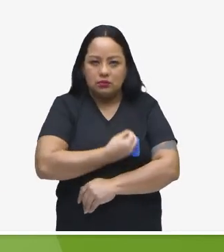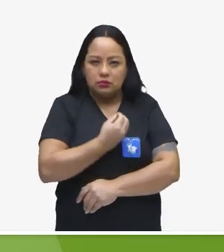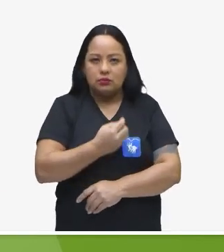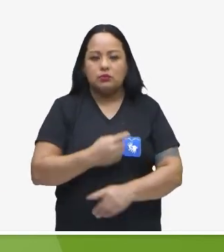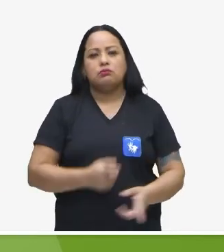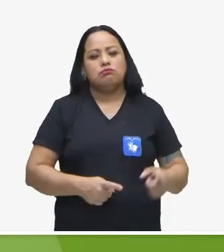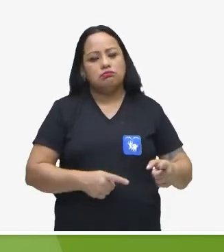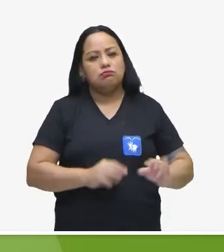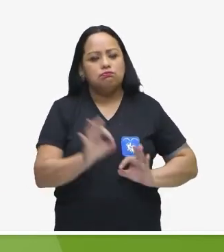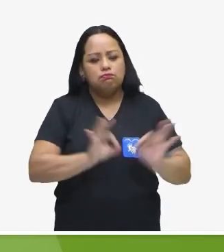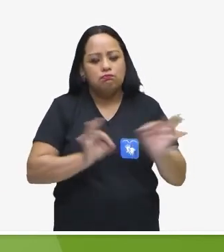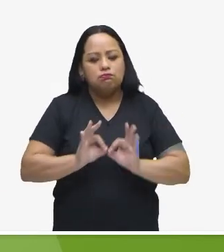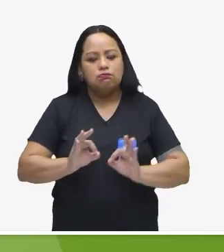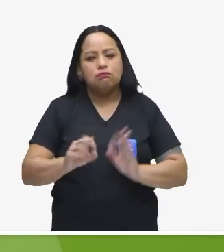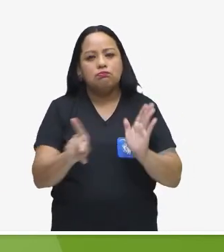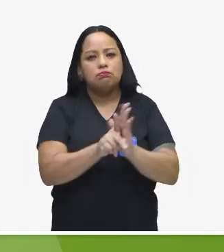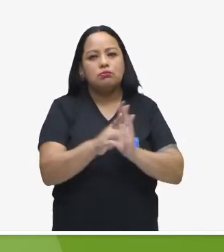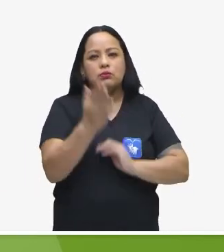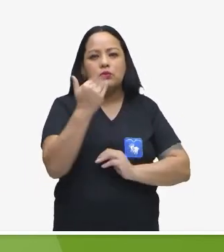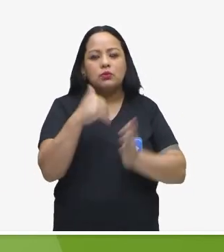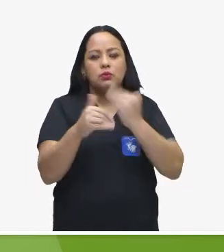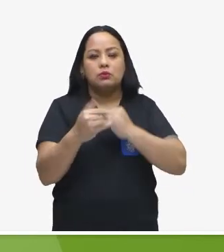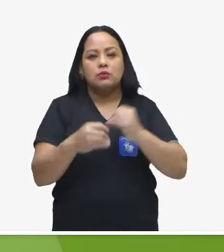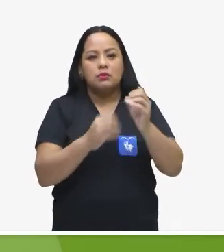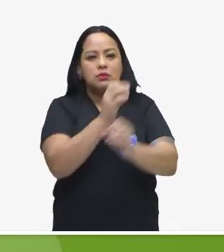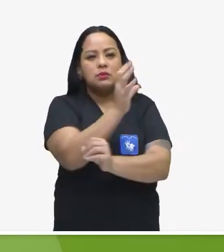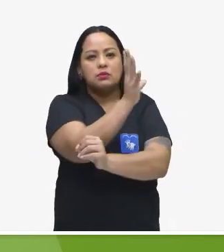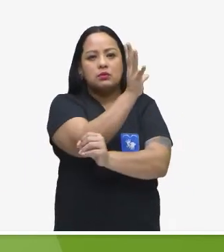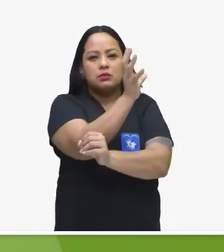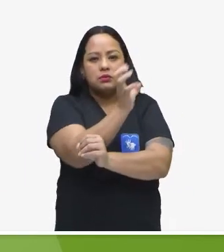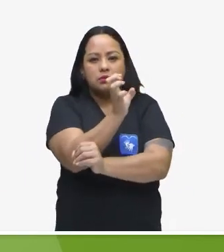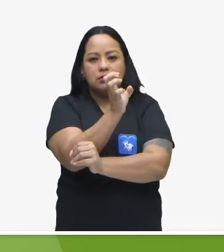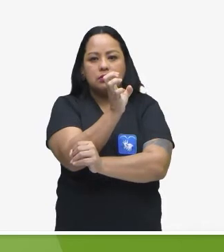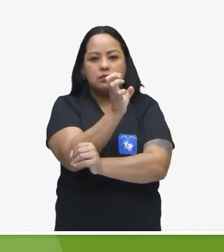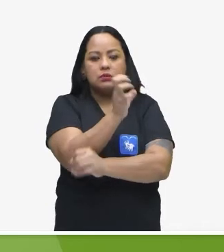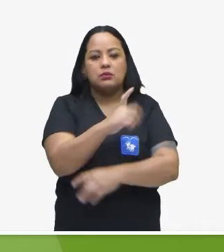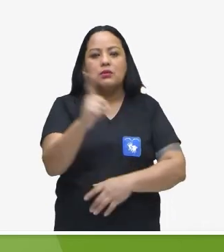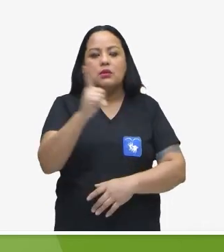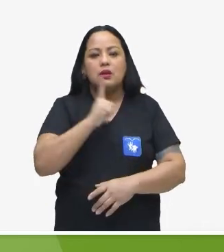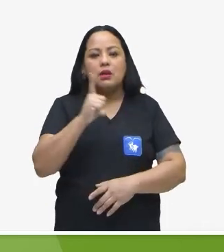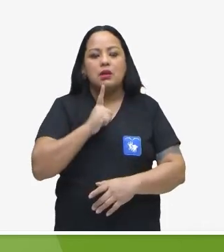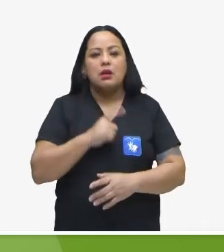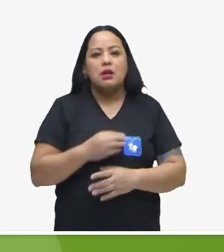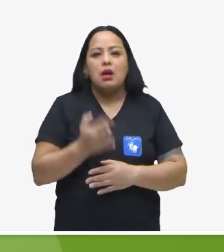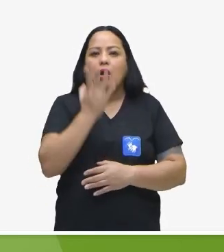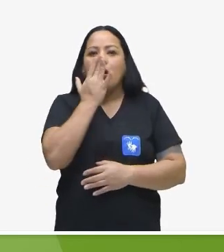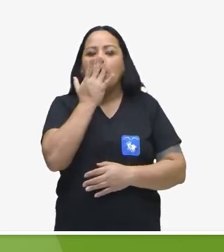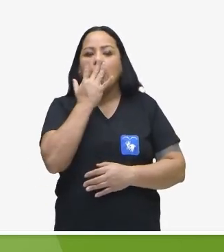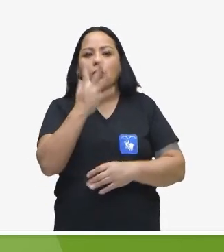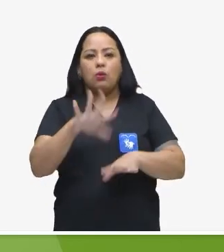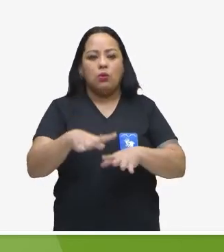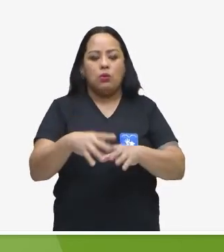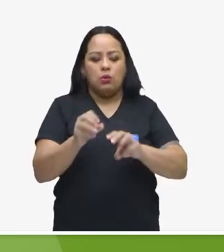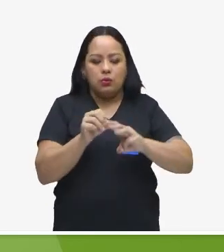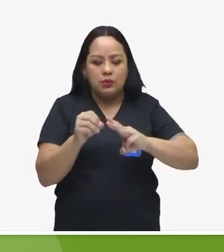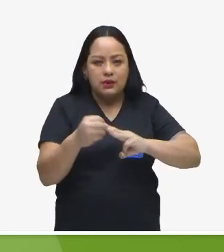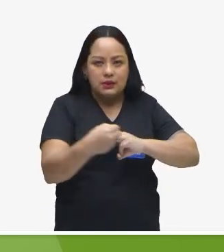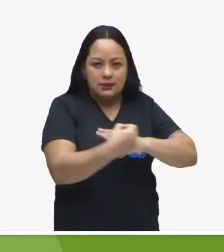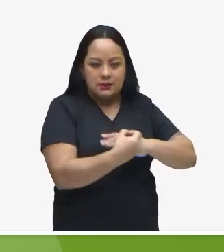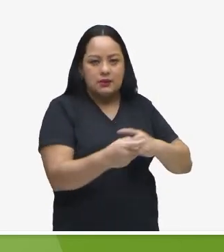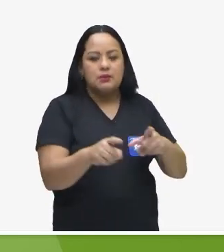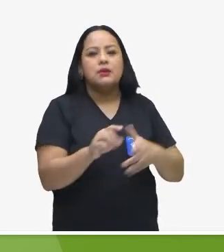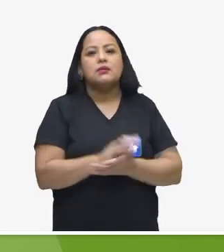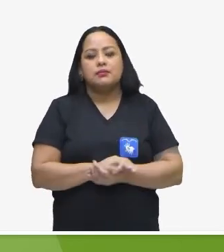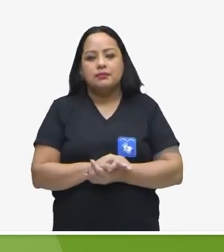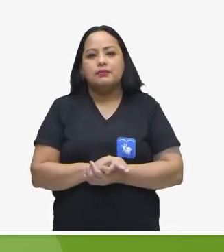próprio alimento através da fotossíntese. Possuem clorofila nas suas células e celulose na